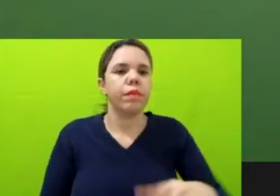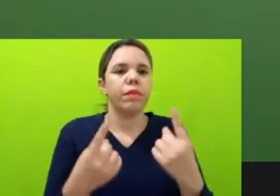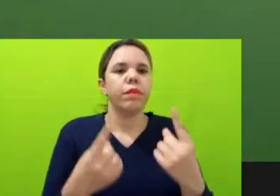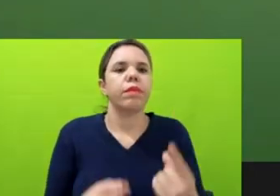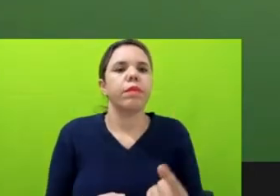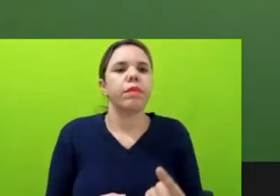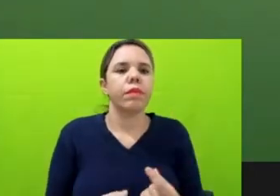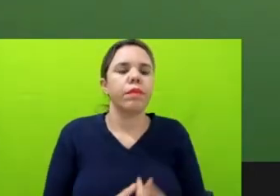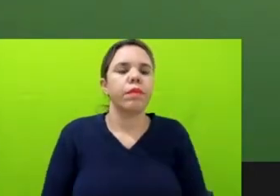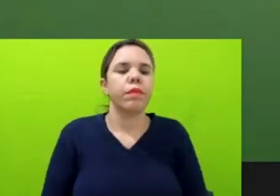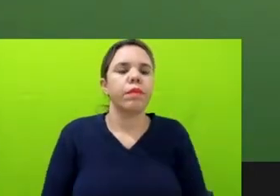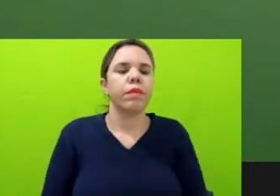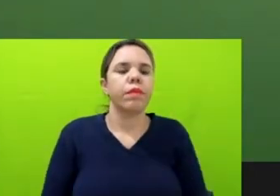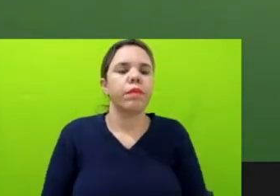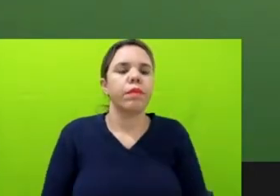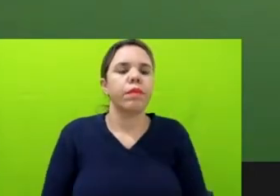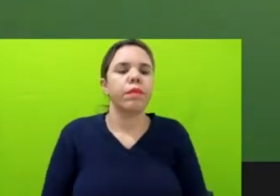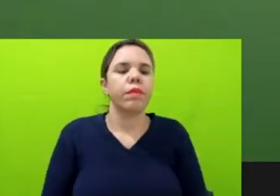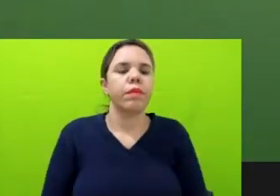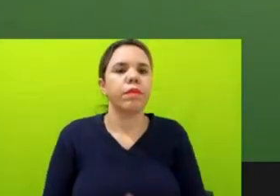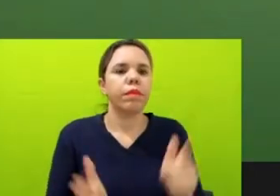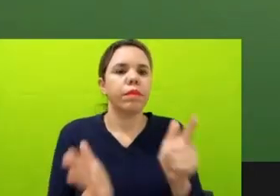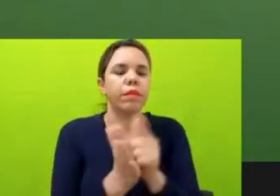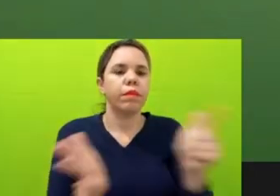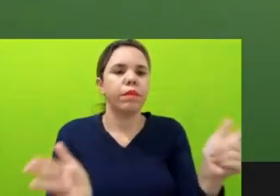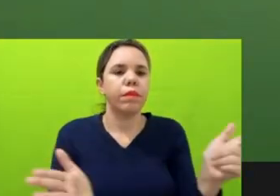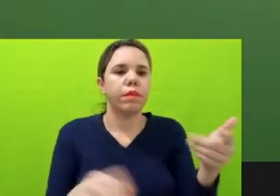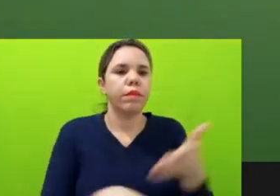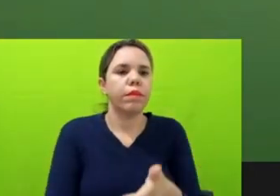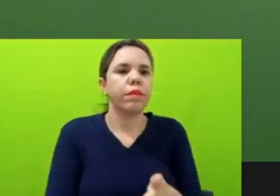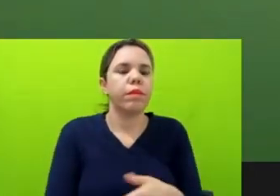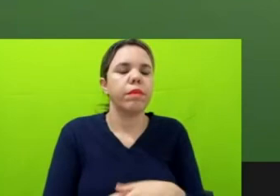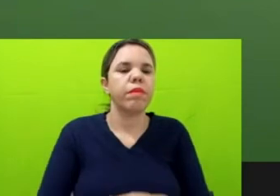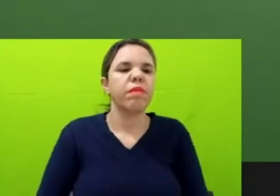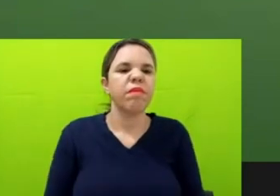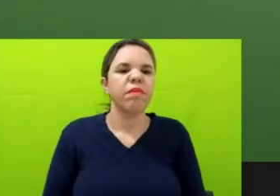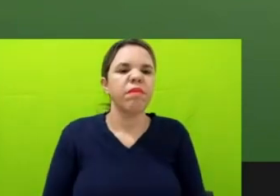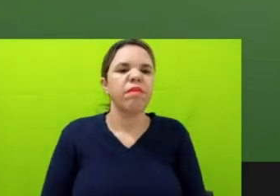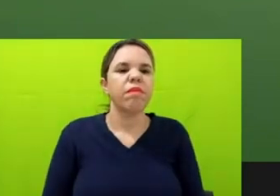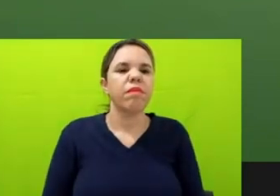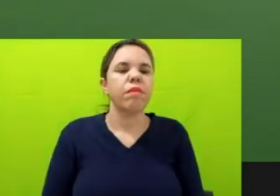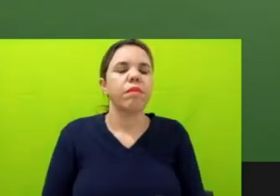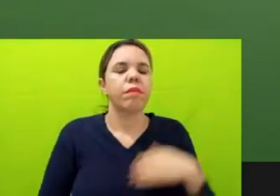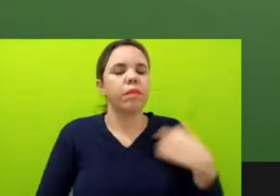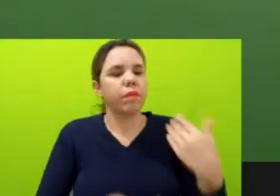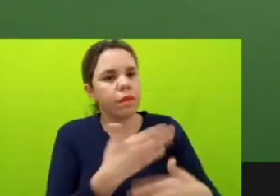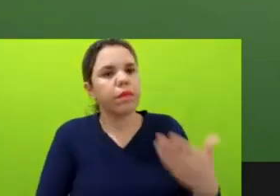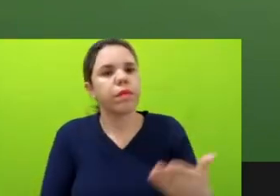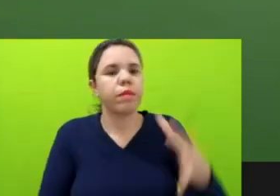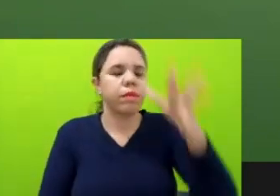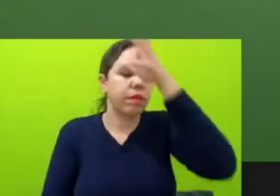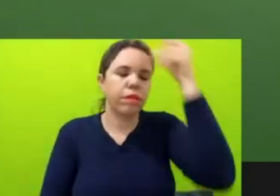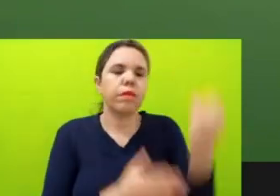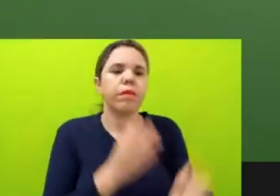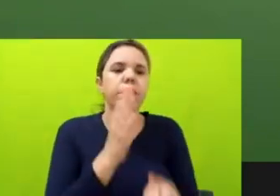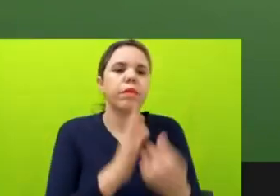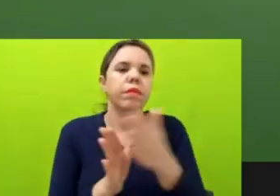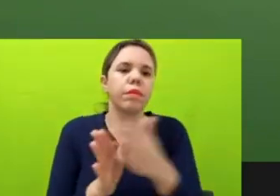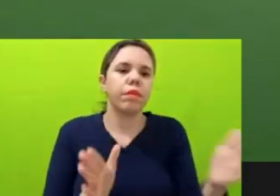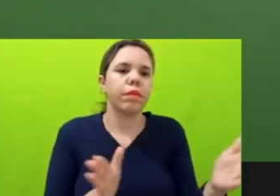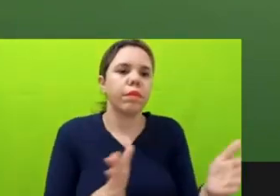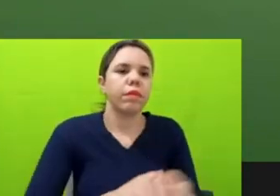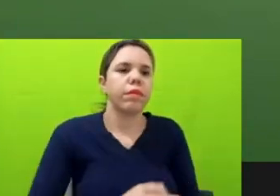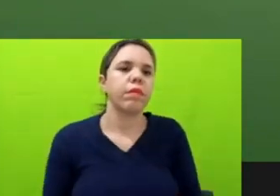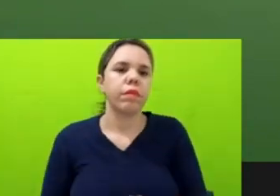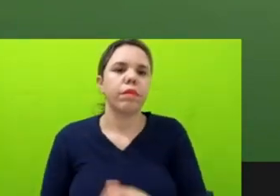dos jornalistas no acesso à informação. Isso foi assim logo quando a Amazônia foi criada, né, a Amazônia Real foi criada em 2013, então em 2015